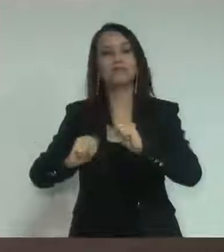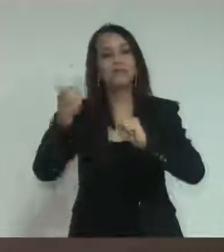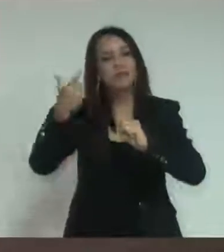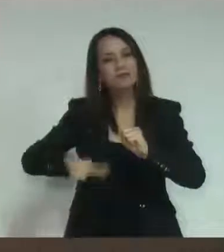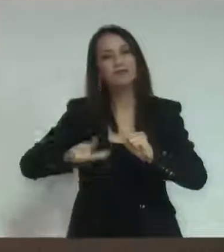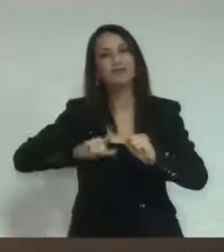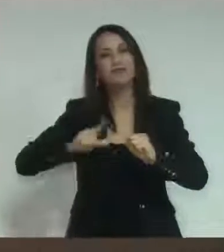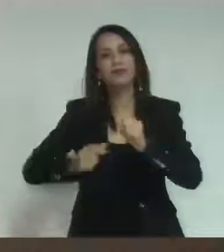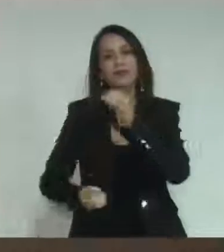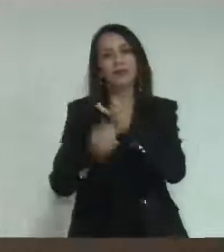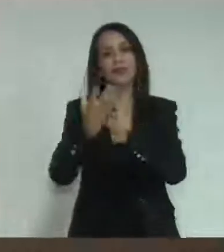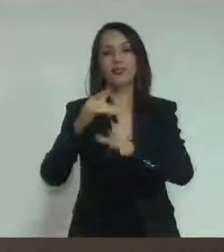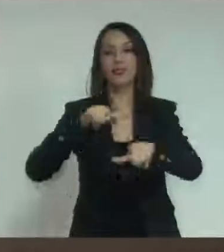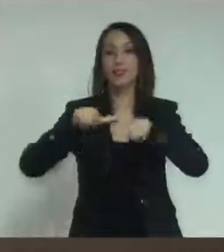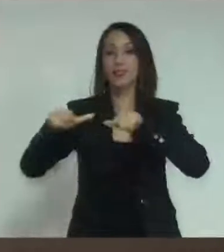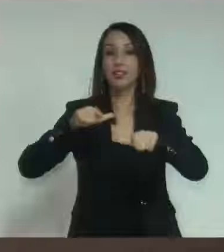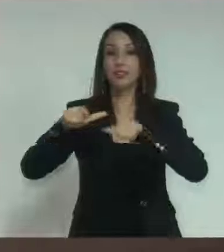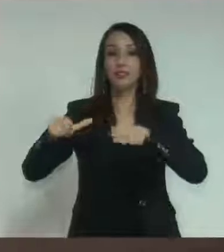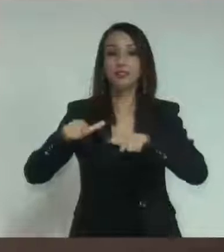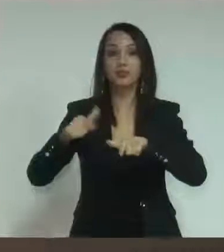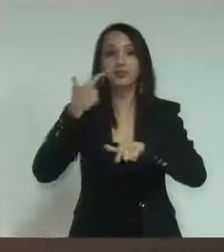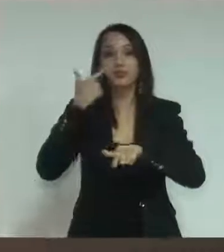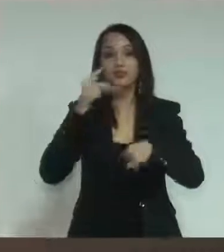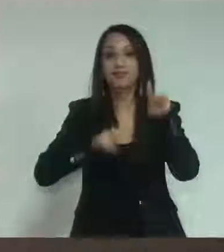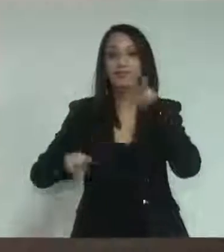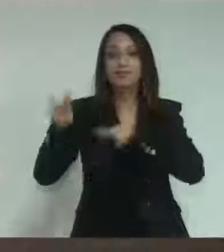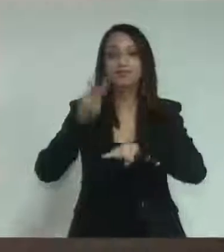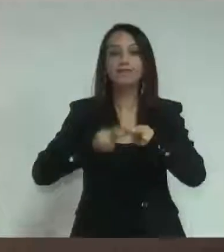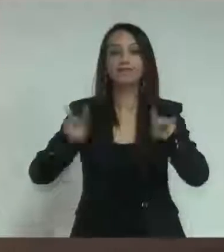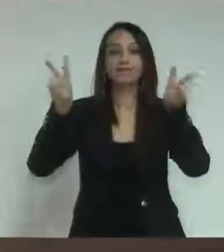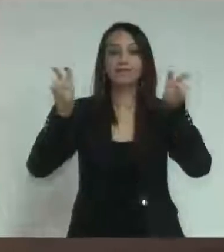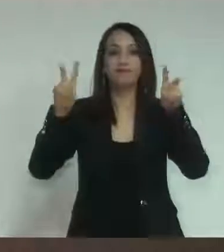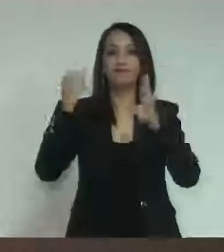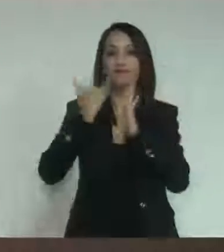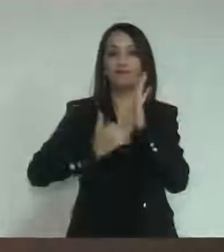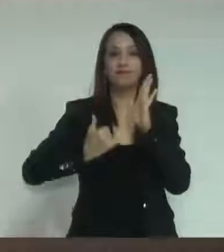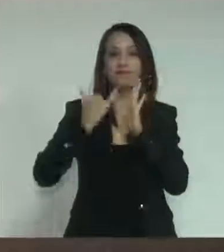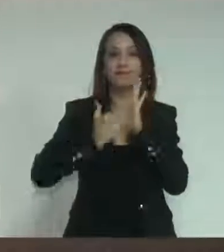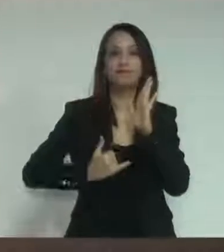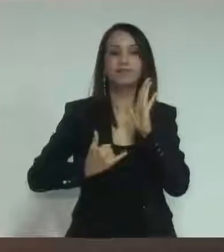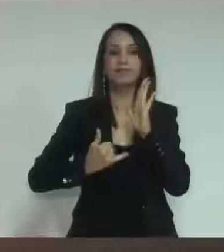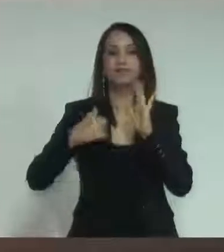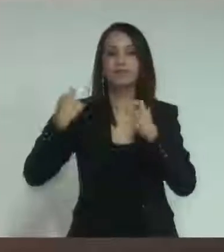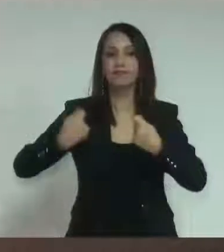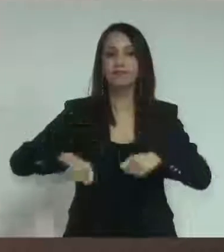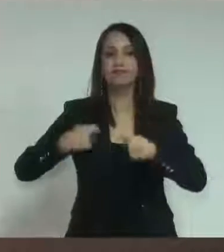emprego, é necessário revisão da questão do imposto, é necessário essa